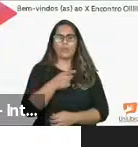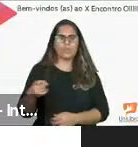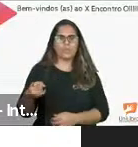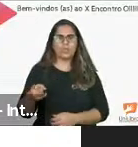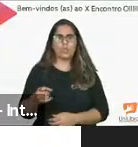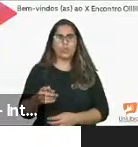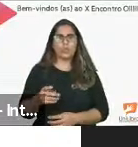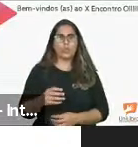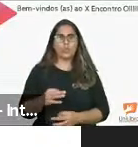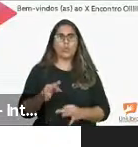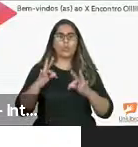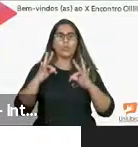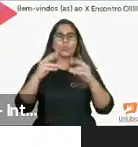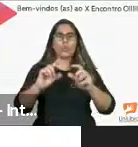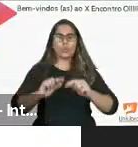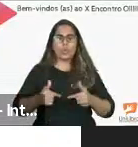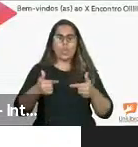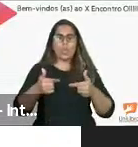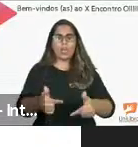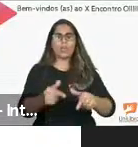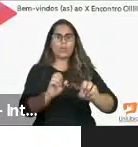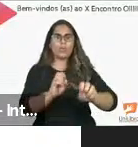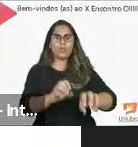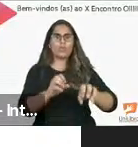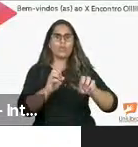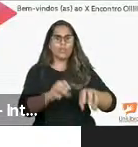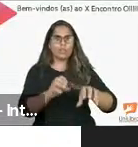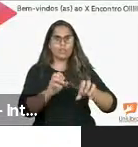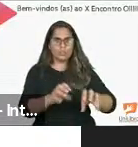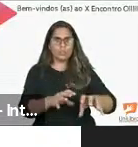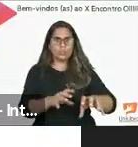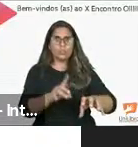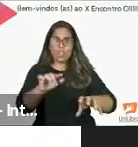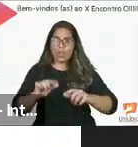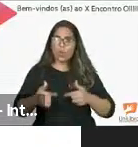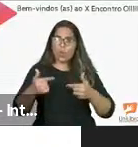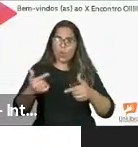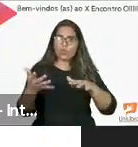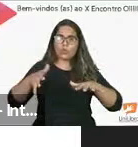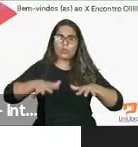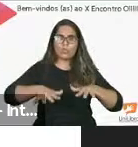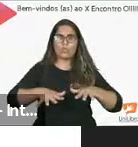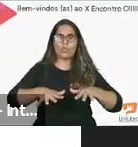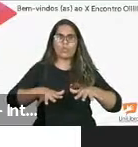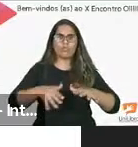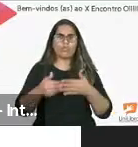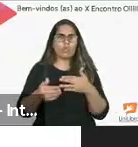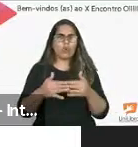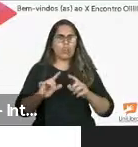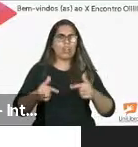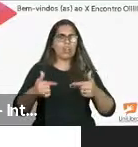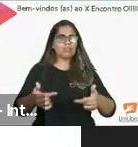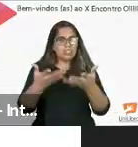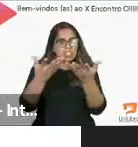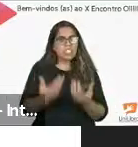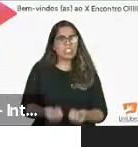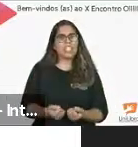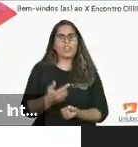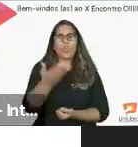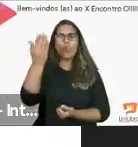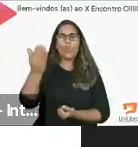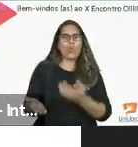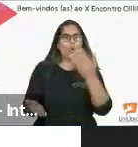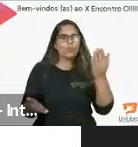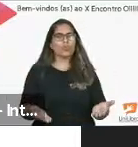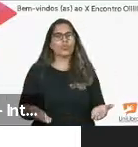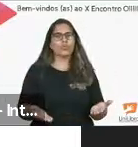todo ato educativo é um ato inclusivo, porque é um ato de aceitação do outro